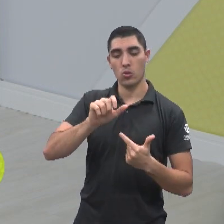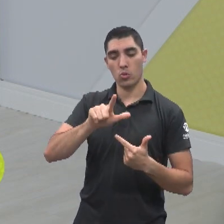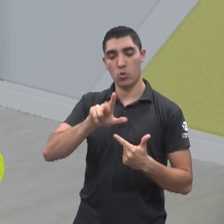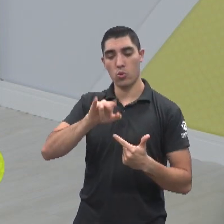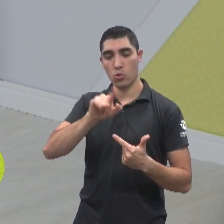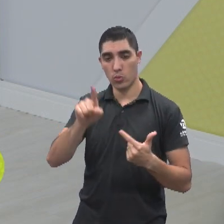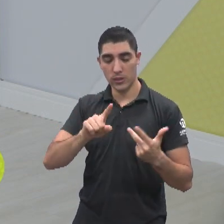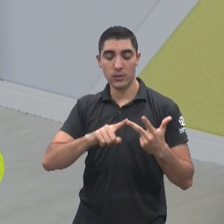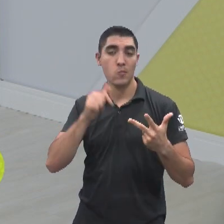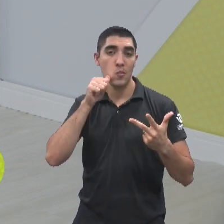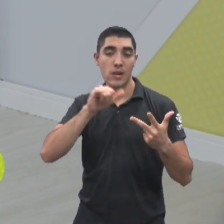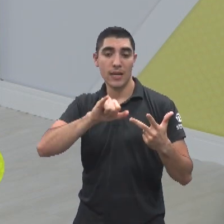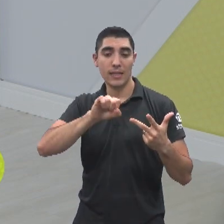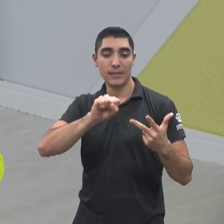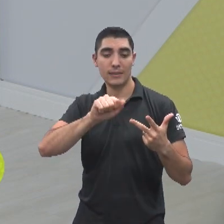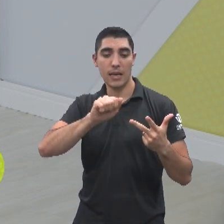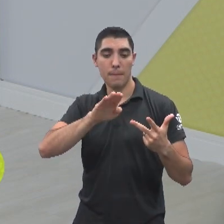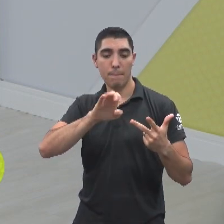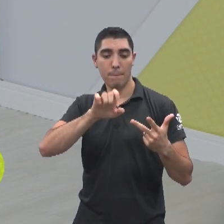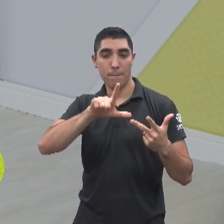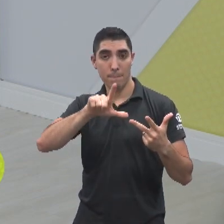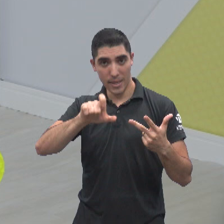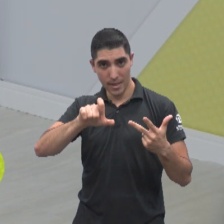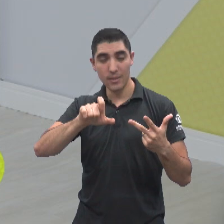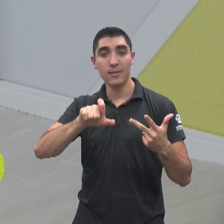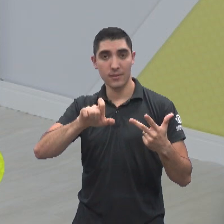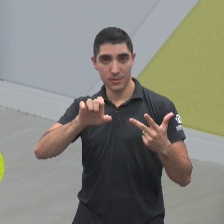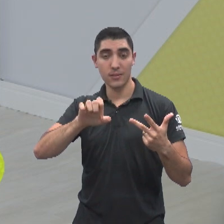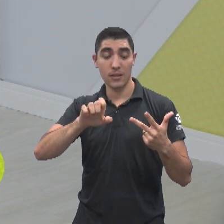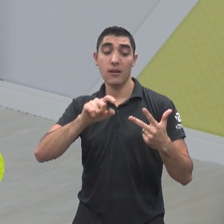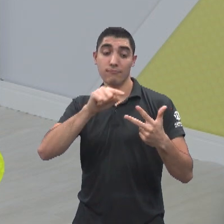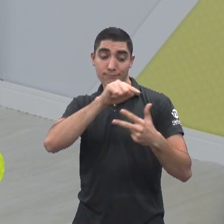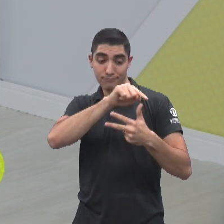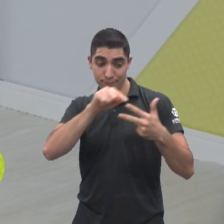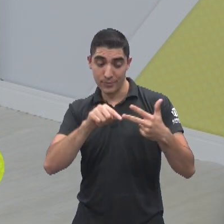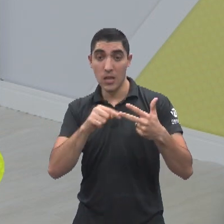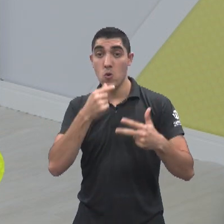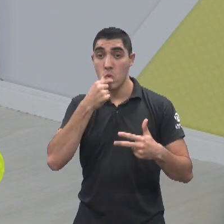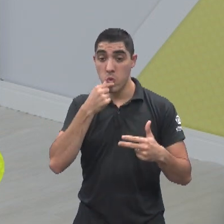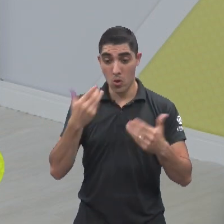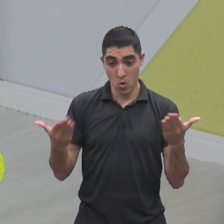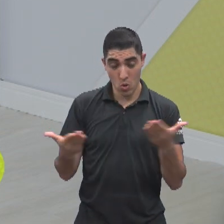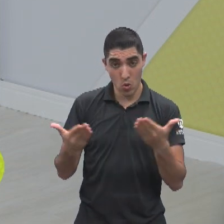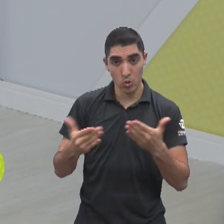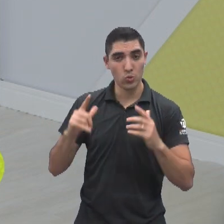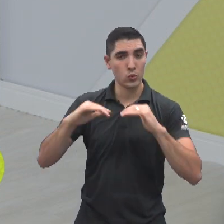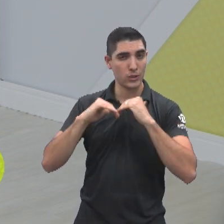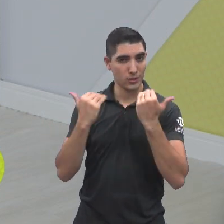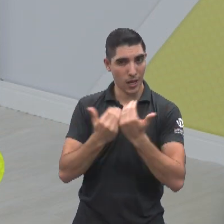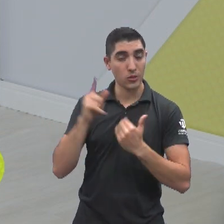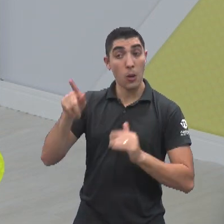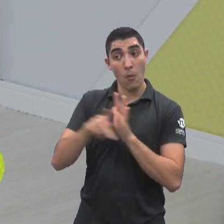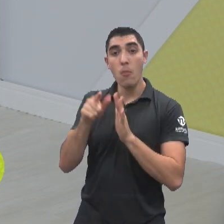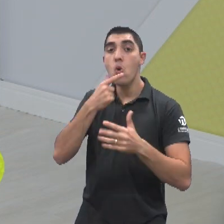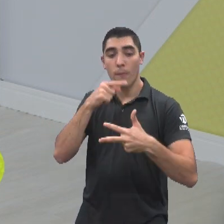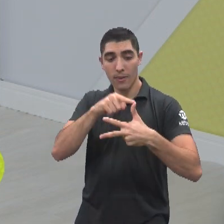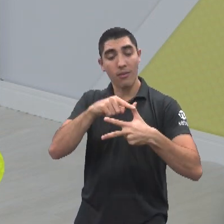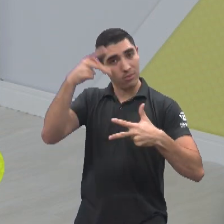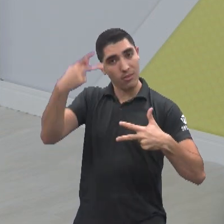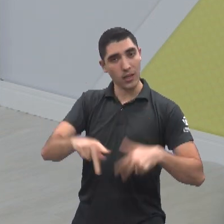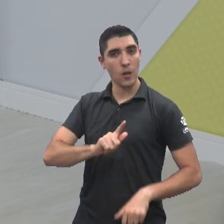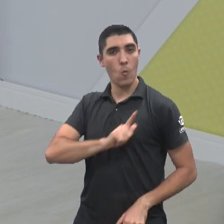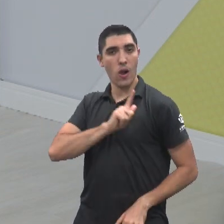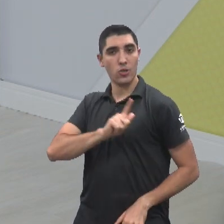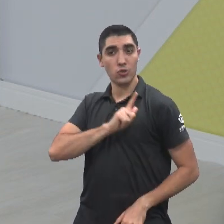a Isabelle de Oliveira. A arbitragem para o jogo de logo mais no estádio Joaquinzão. Ô Piteco, coloca pra gente